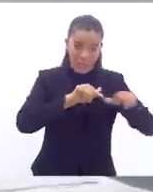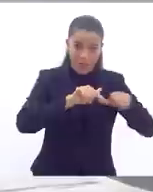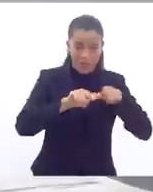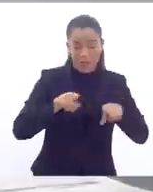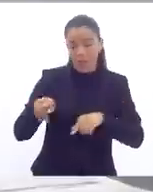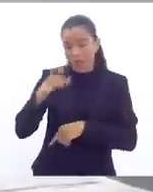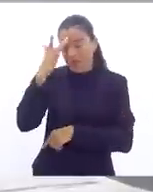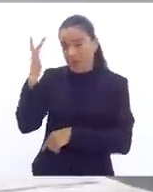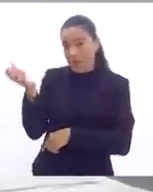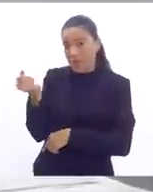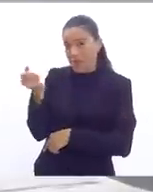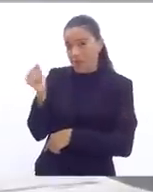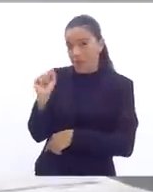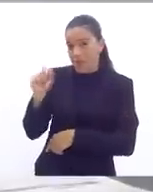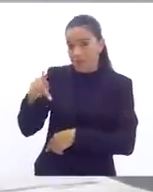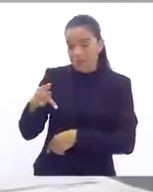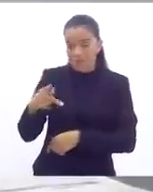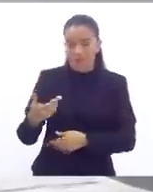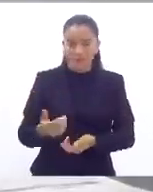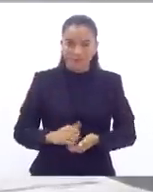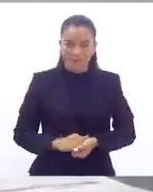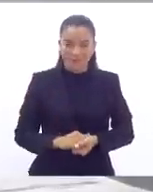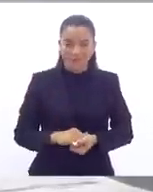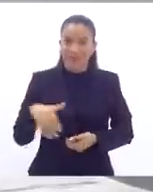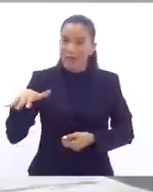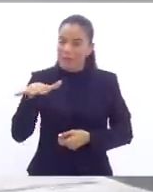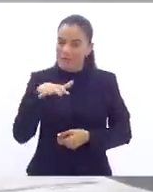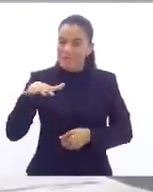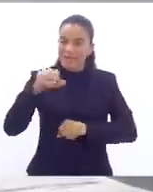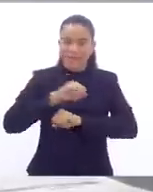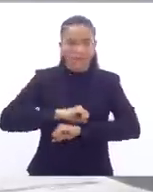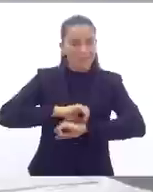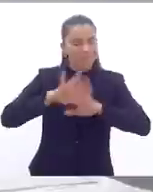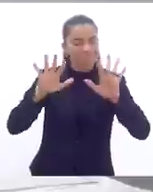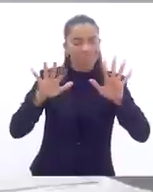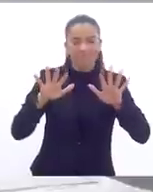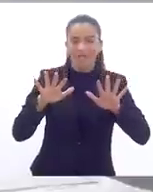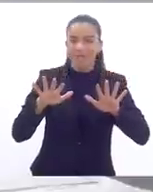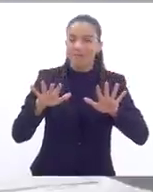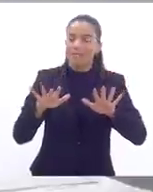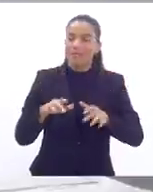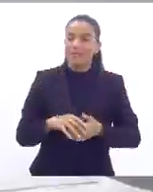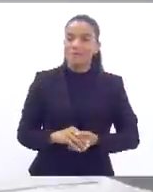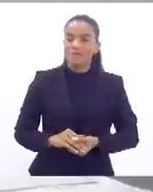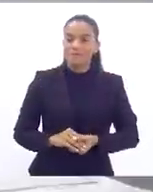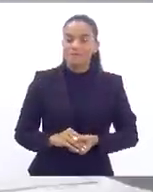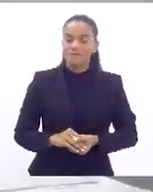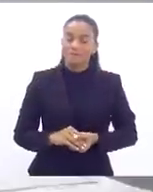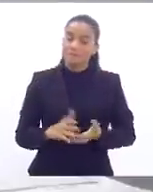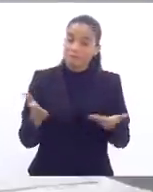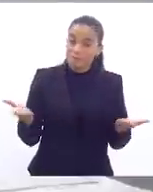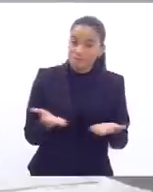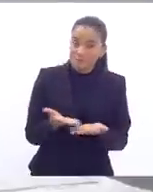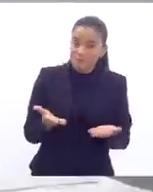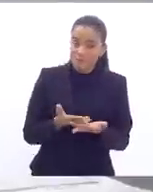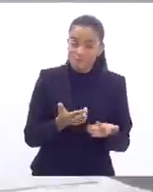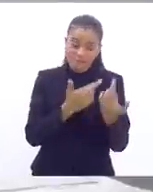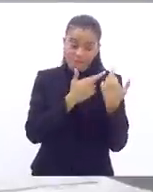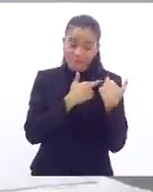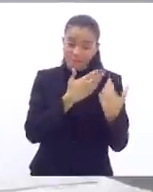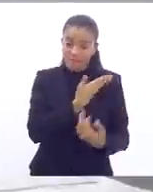isto é uma questão Clara e evidente cabe ao